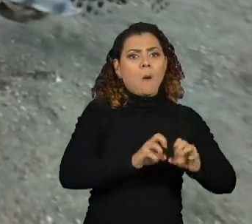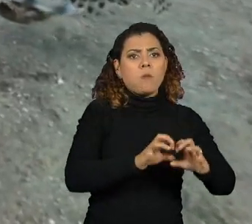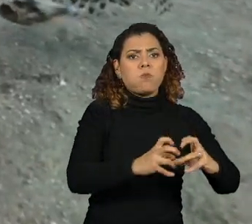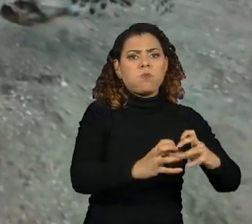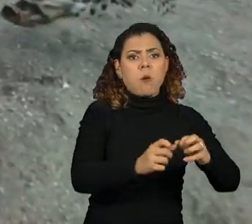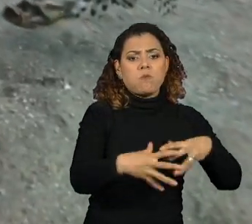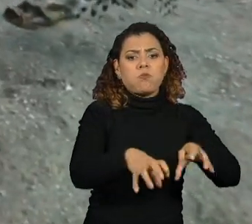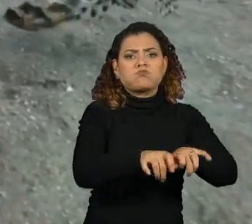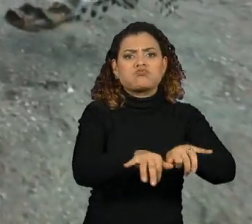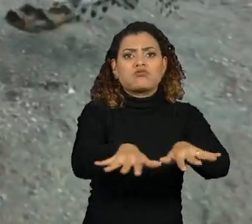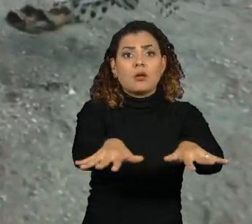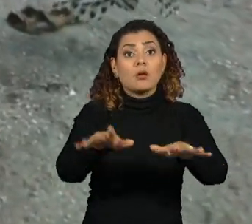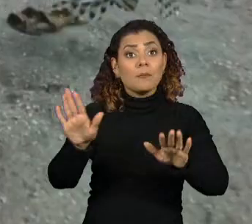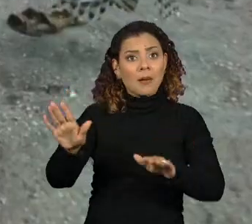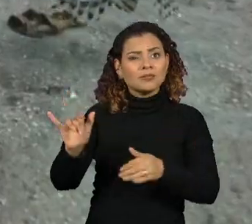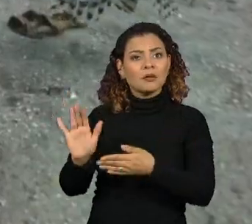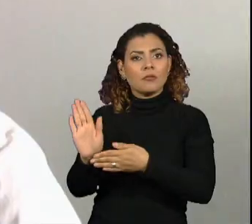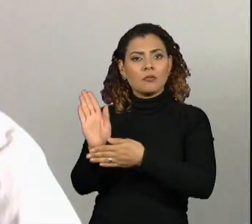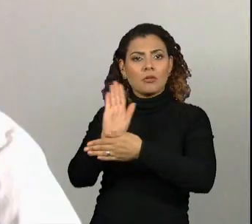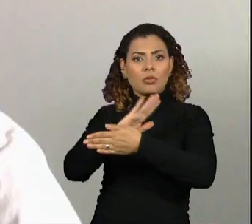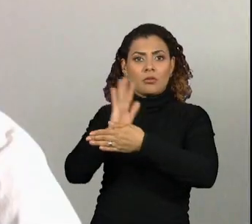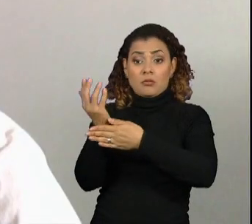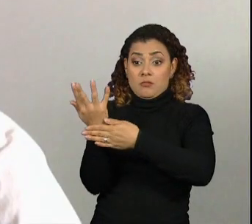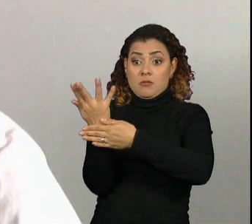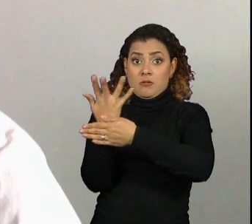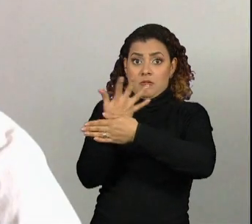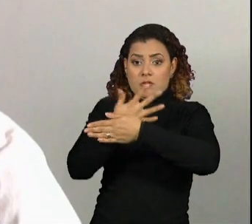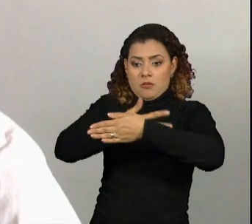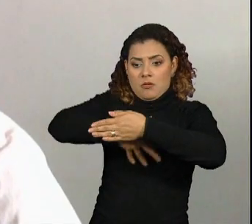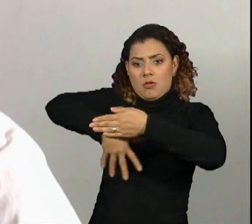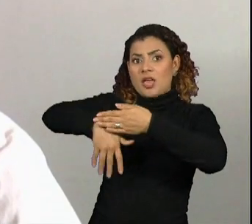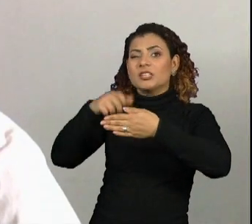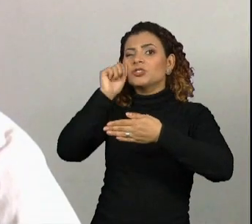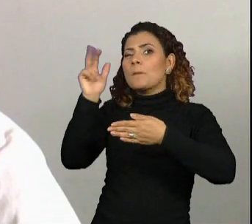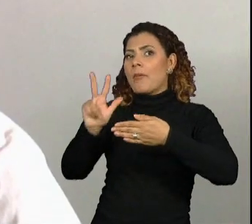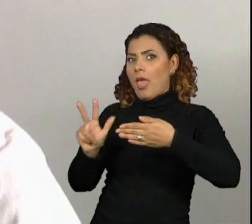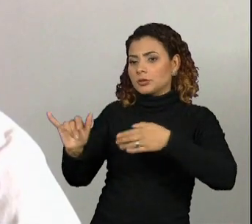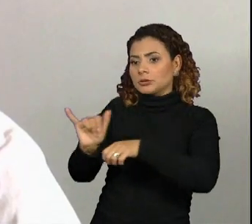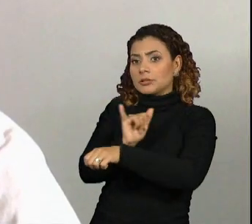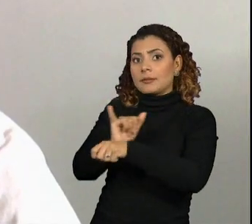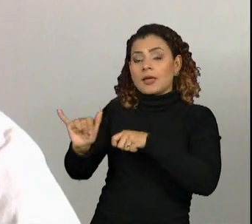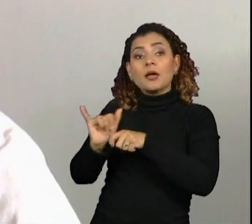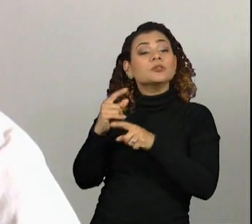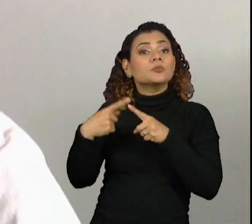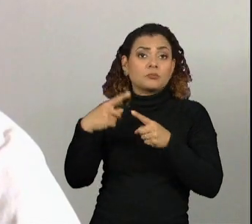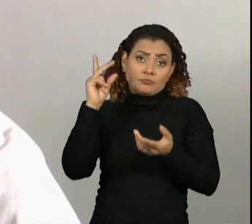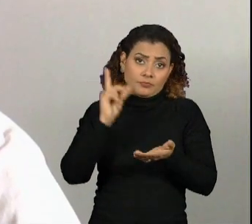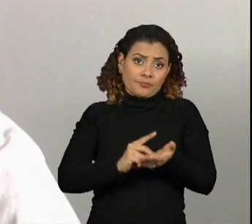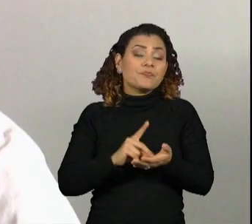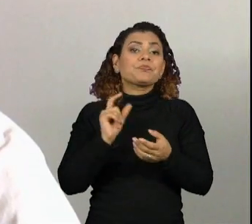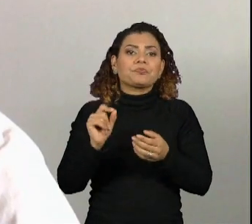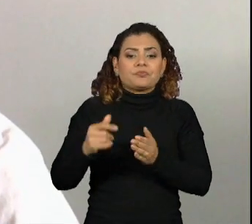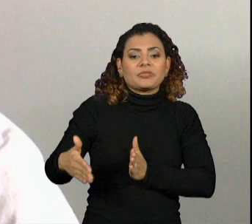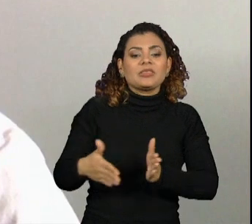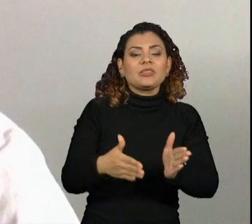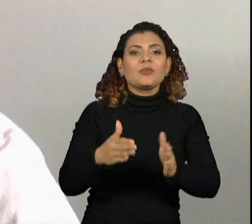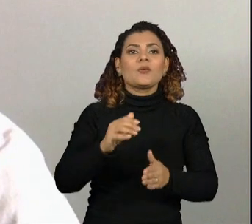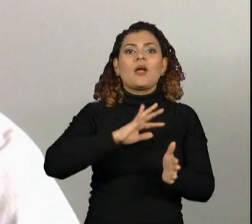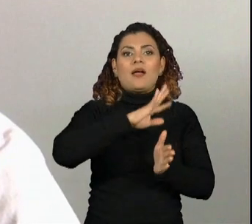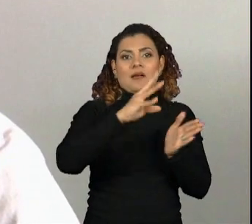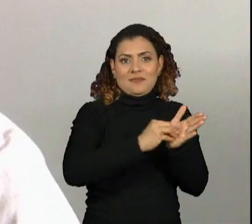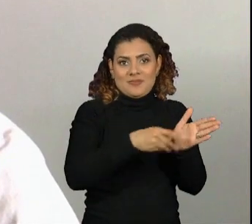peixe-leão conseguiu dar um jeitinho. Ao invés de passar pelo raso da foz do Amazonas ali,